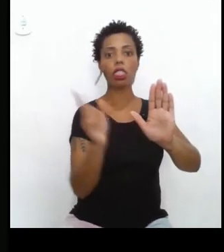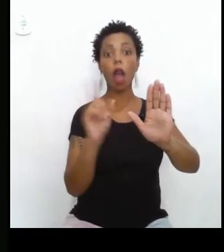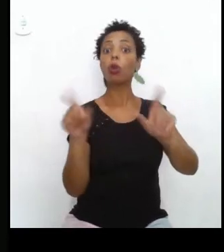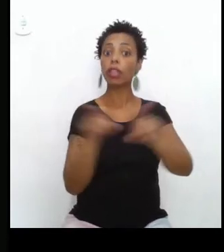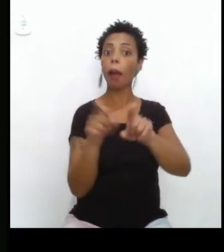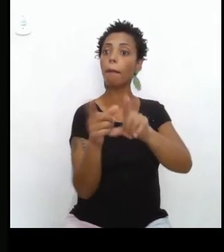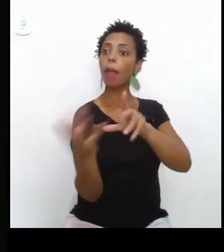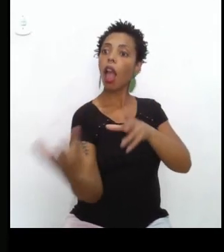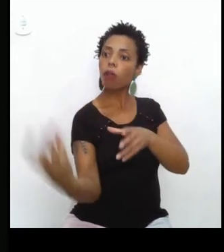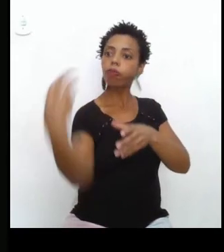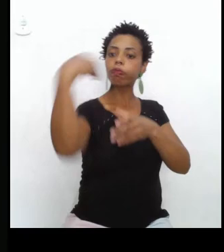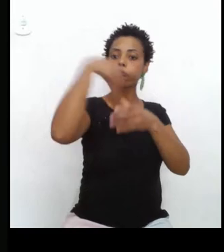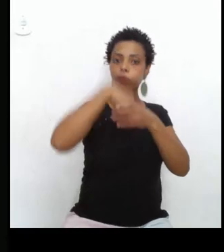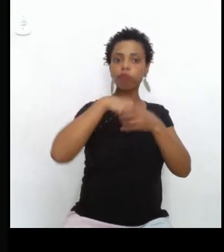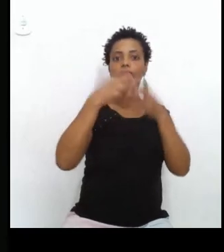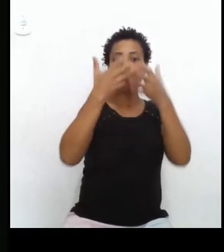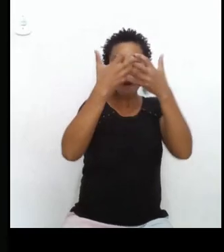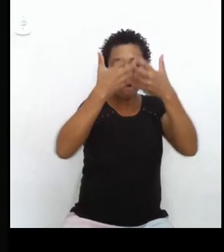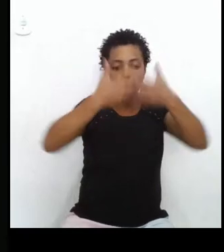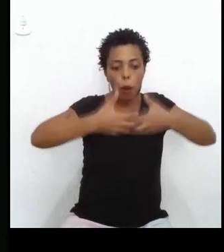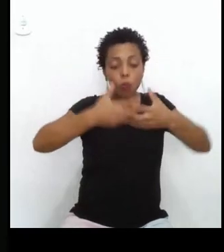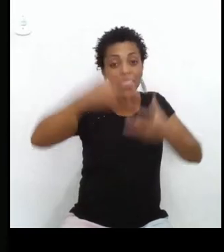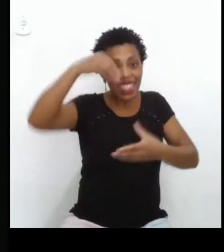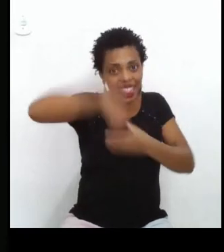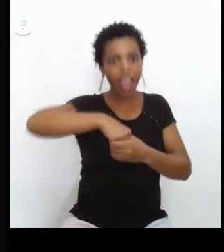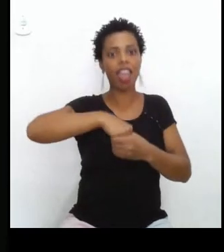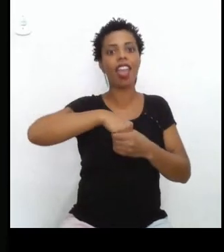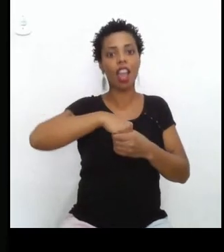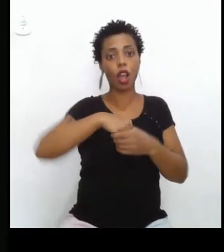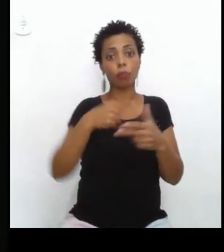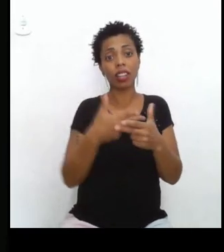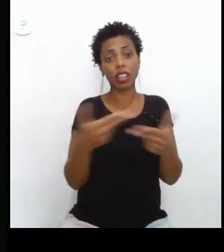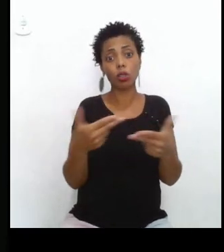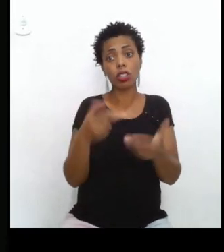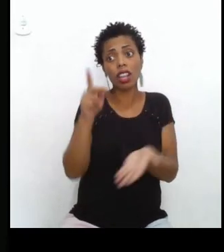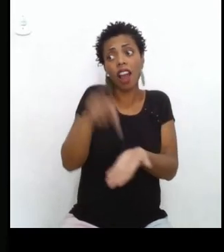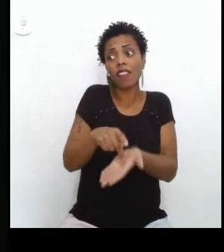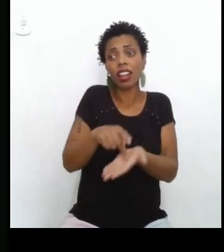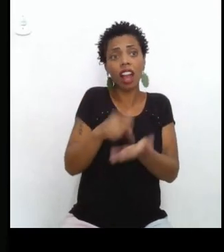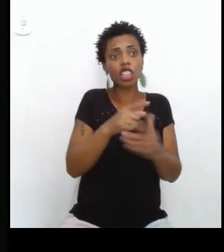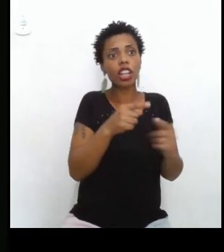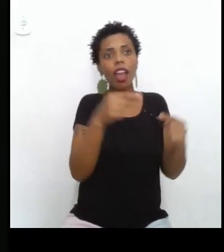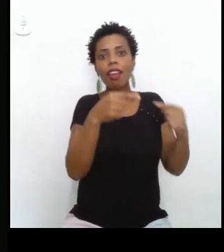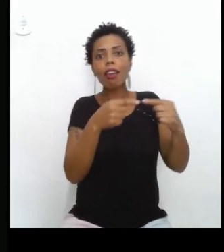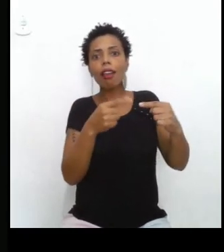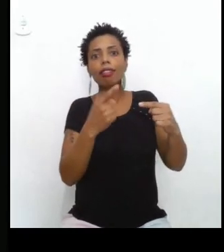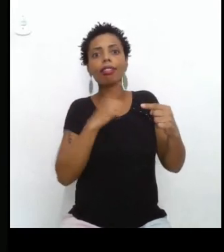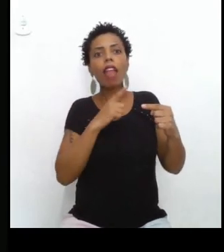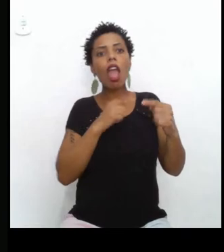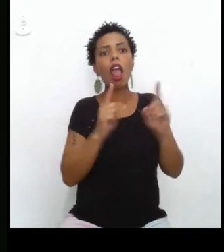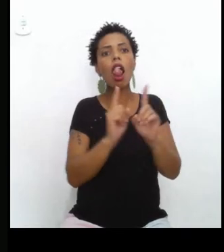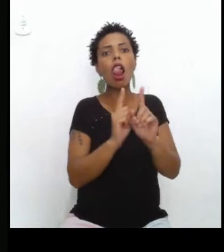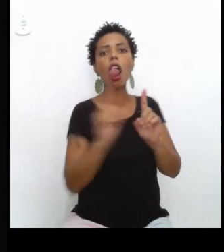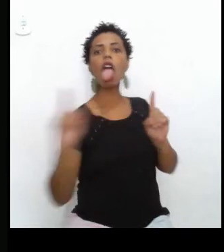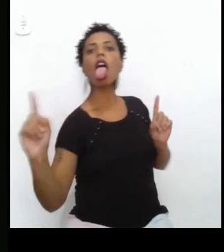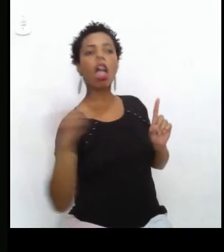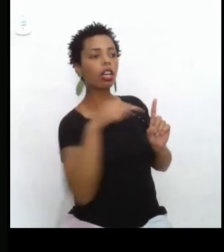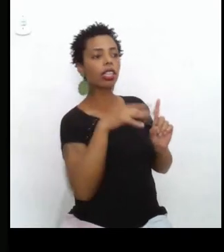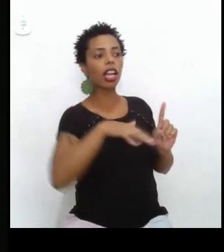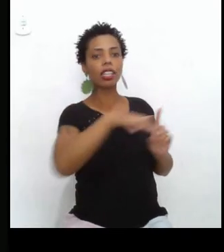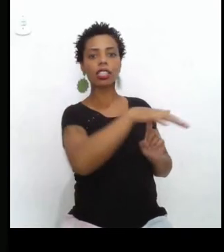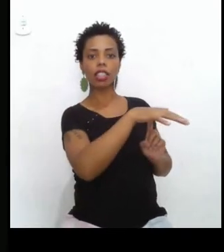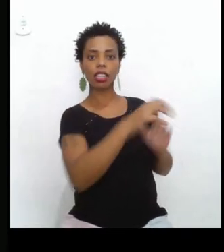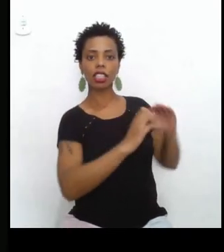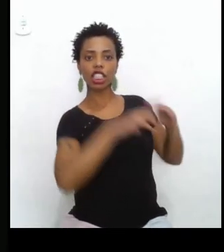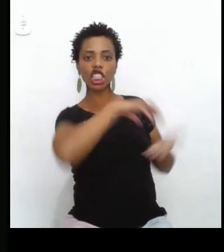esses elementos que historicamente tão apartadas essas estruturas e onde essas pessoas